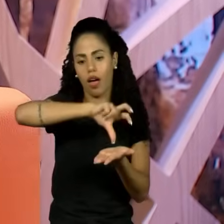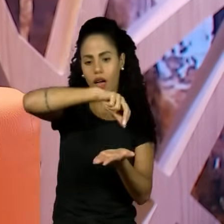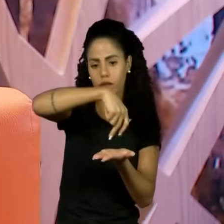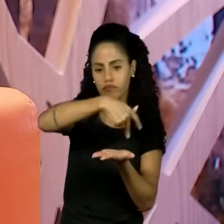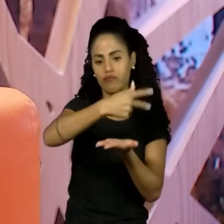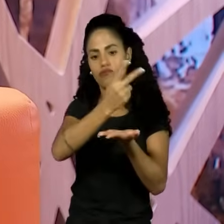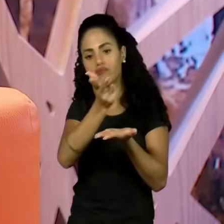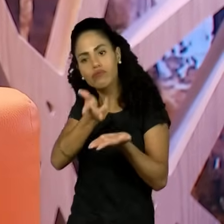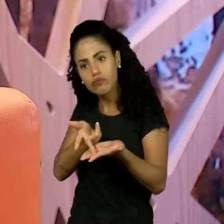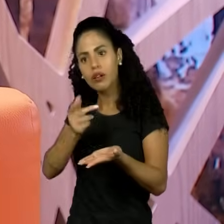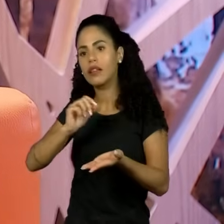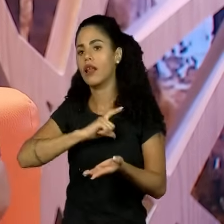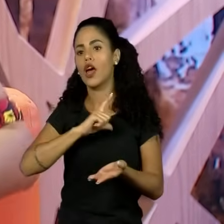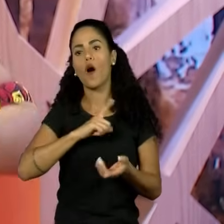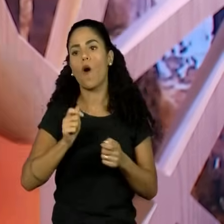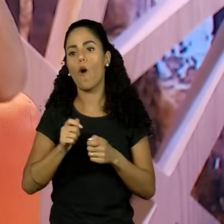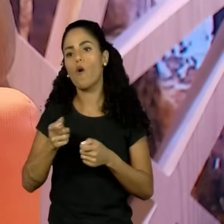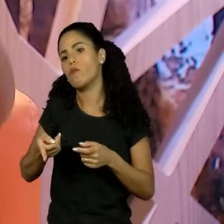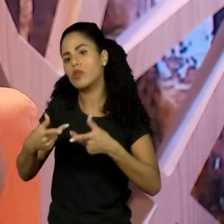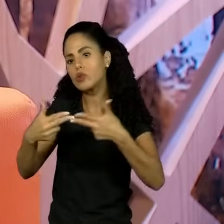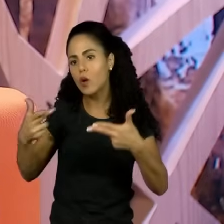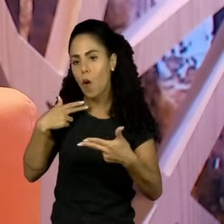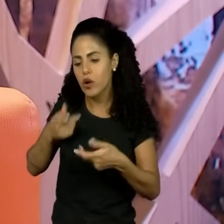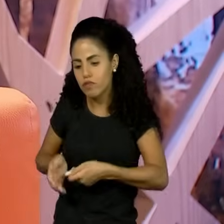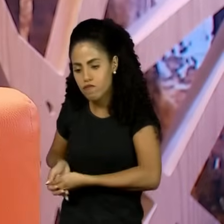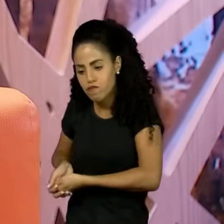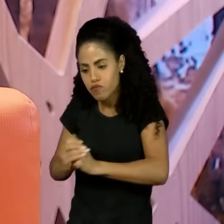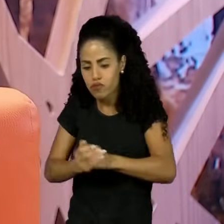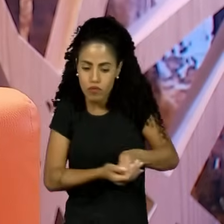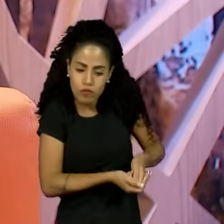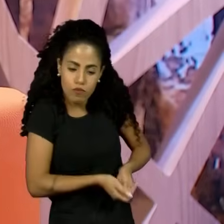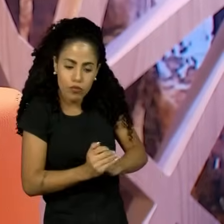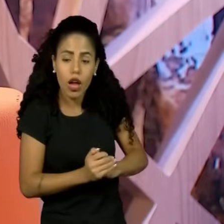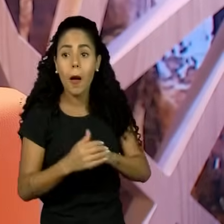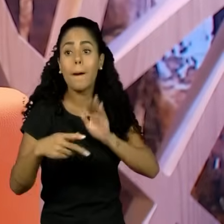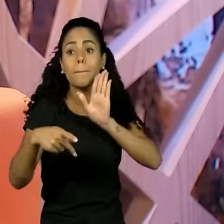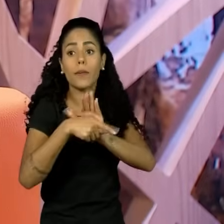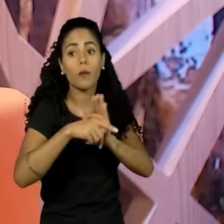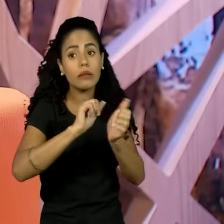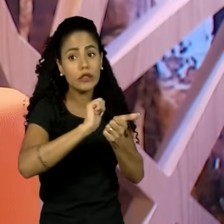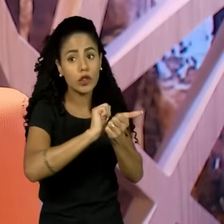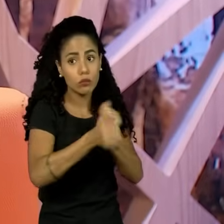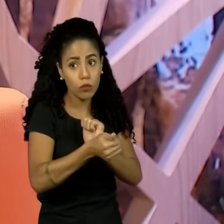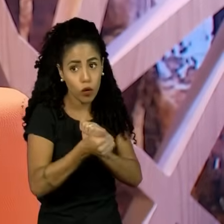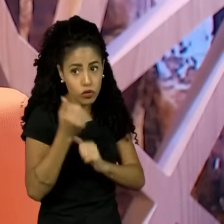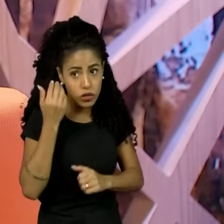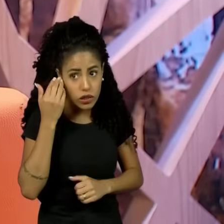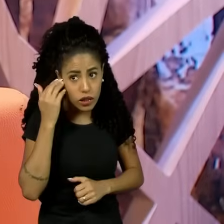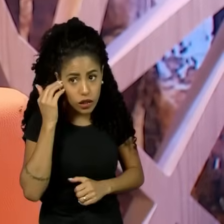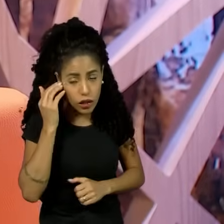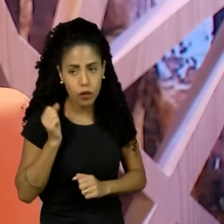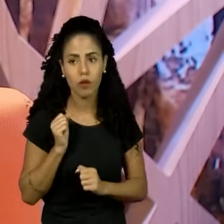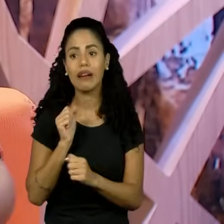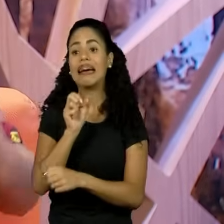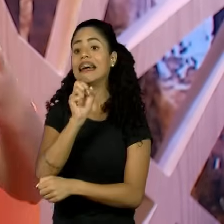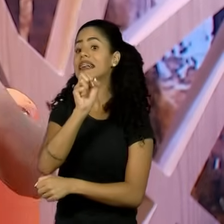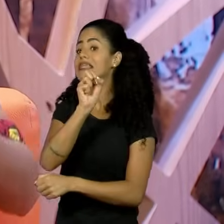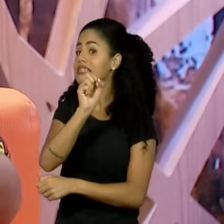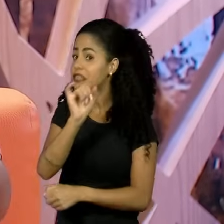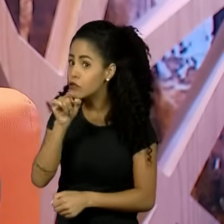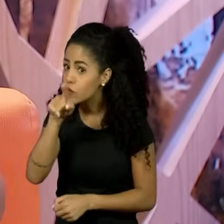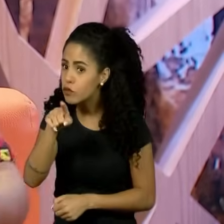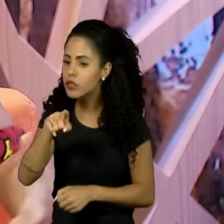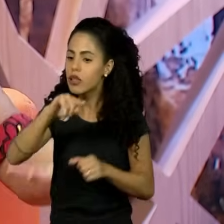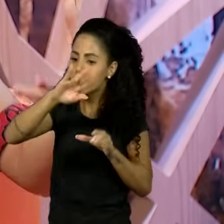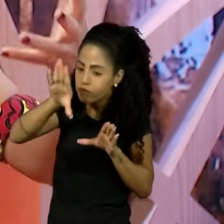para o golfe, para não sei o quê. Enfim, você vai destinar para uma modalidade olímpica específica. Se você coloca dentro